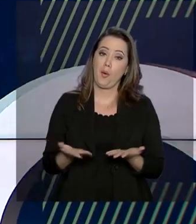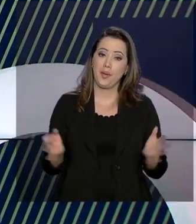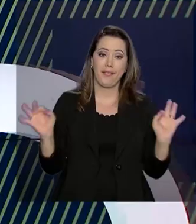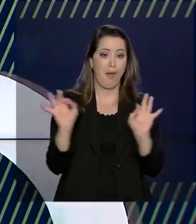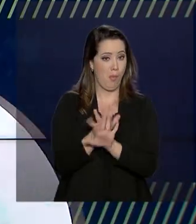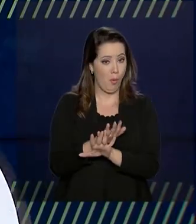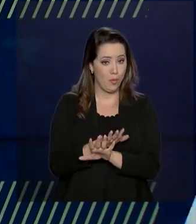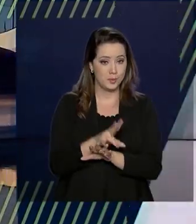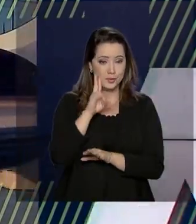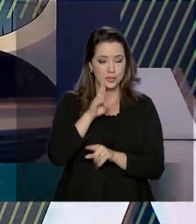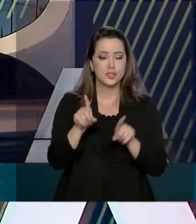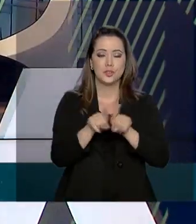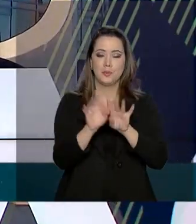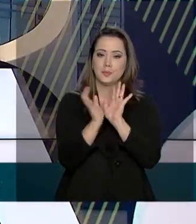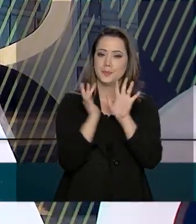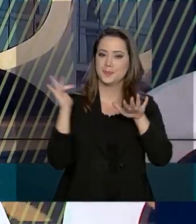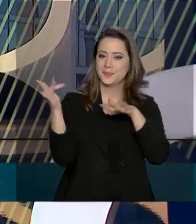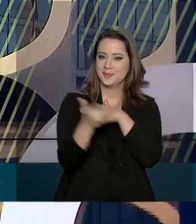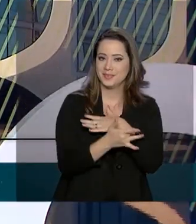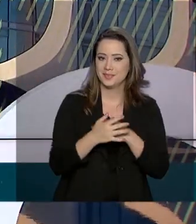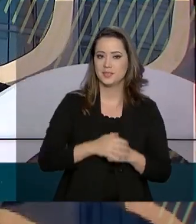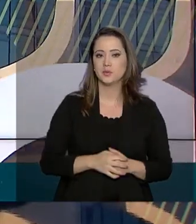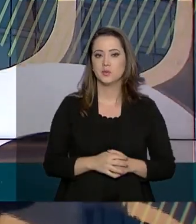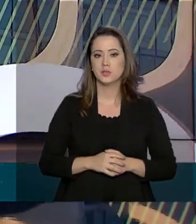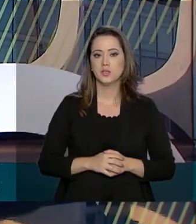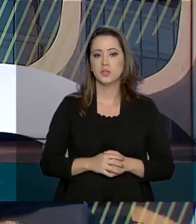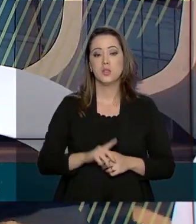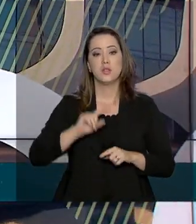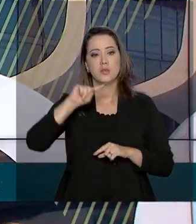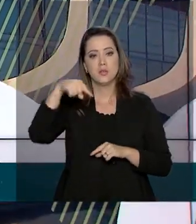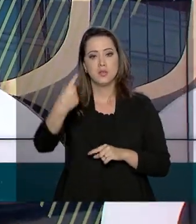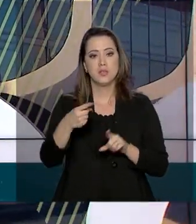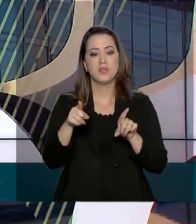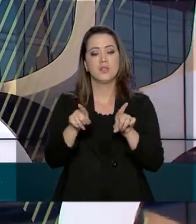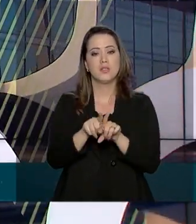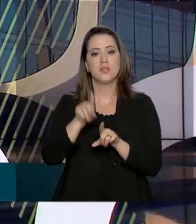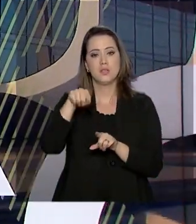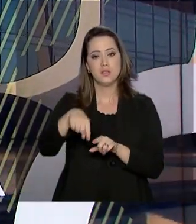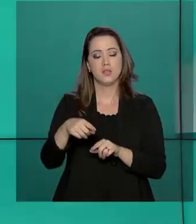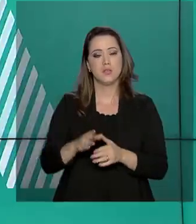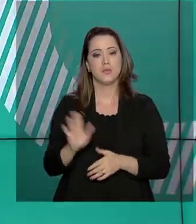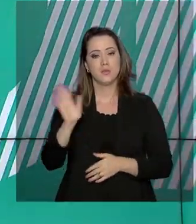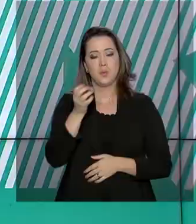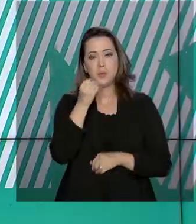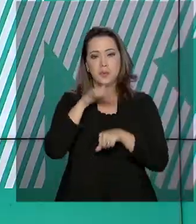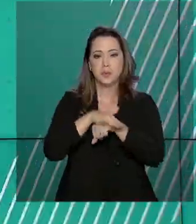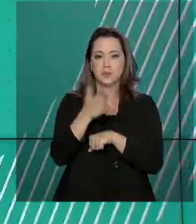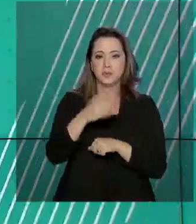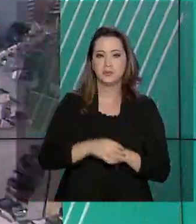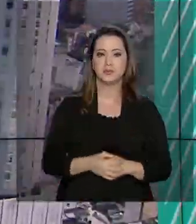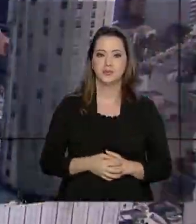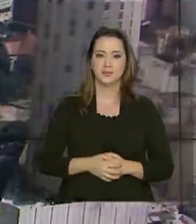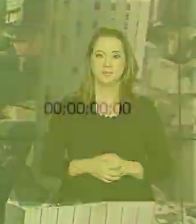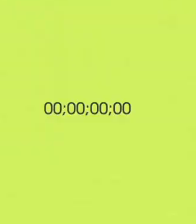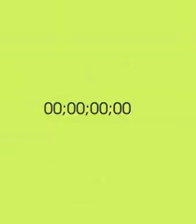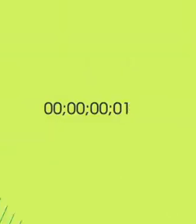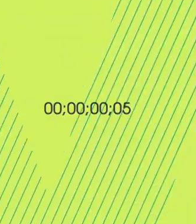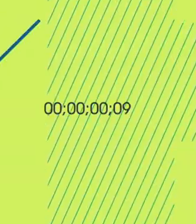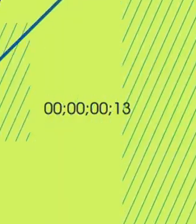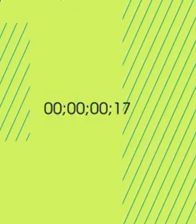acompanha a gente também pelas nossas redes sociais nos encontramos na próxima edição uma boa noite pra você